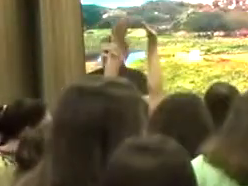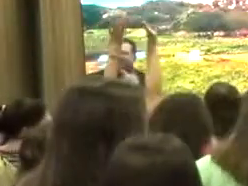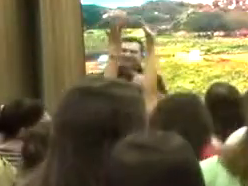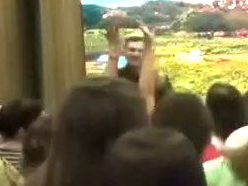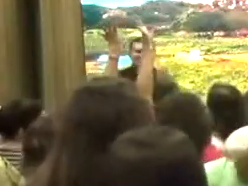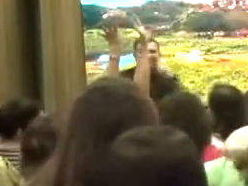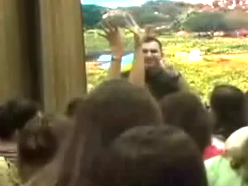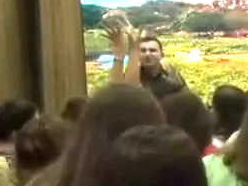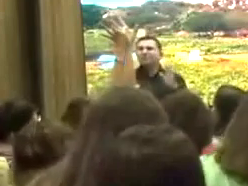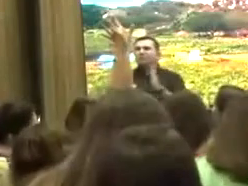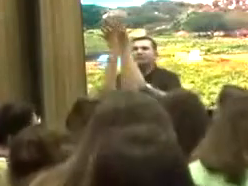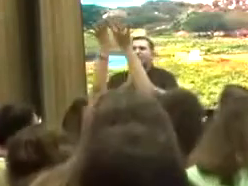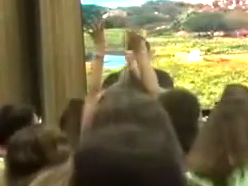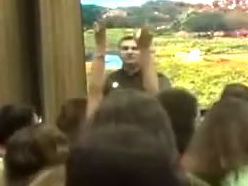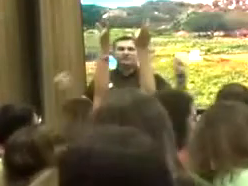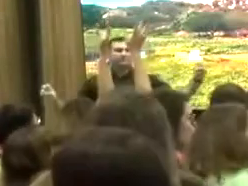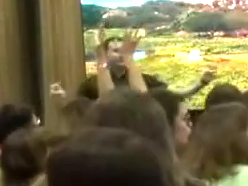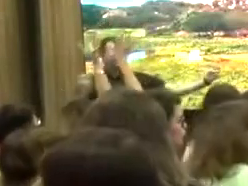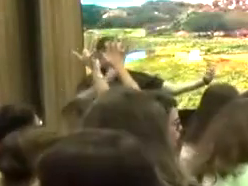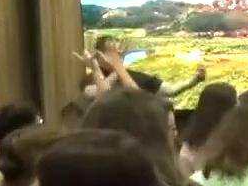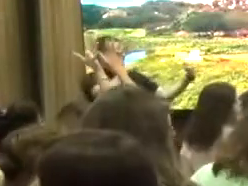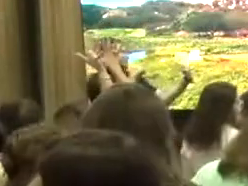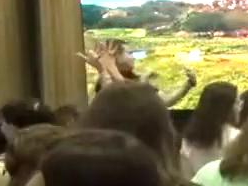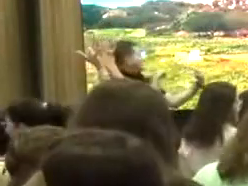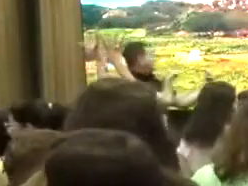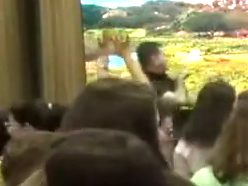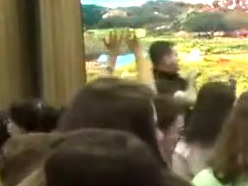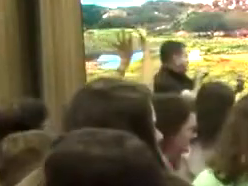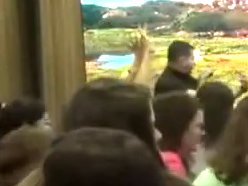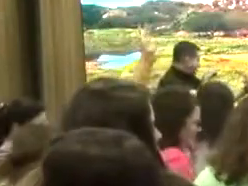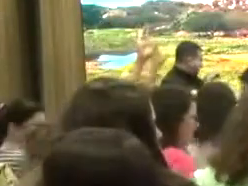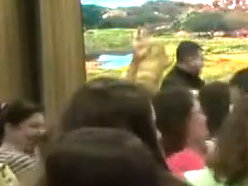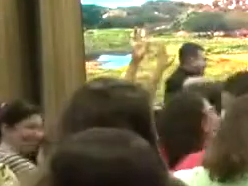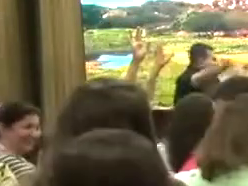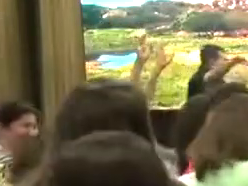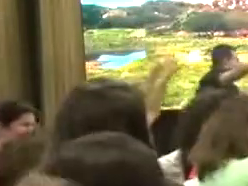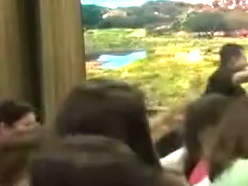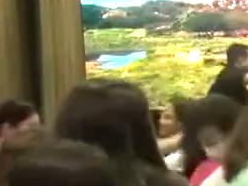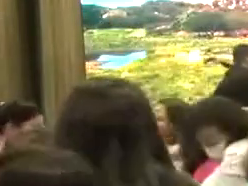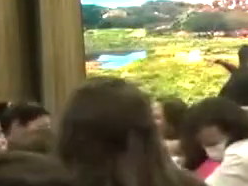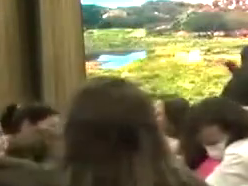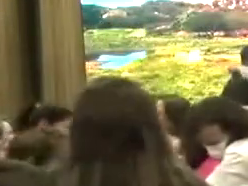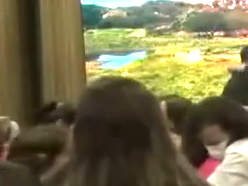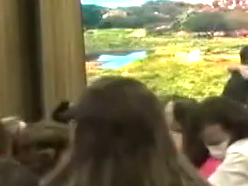para a pessoa do lado, o que quiser, e dá um abraço.